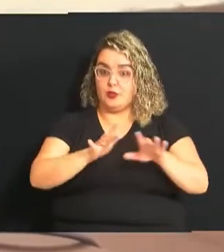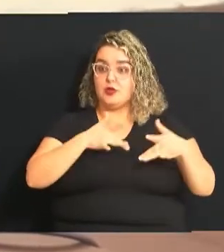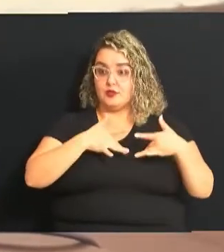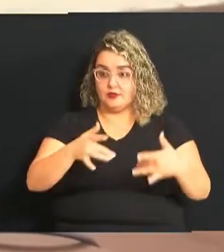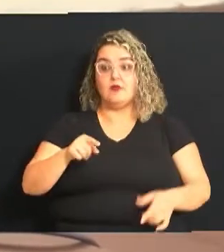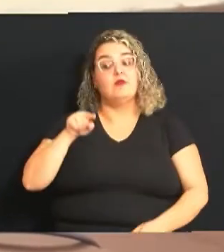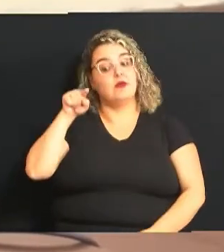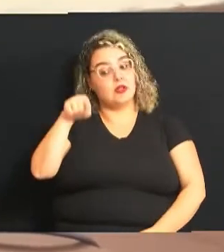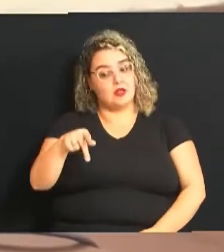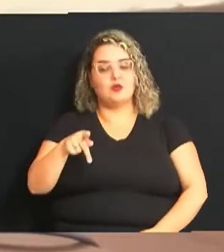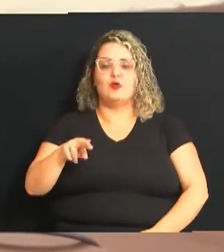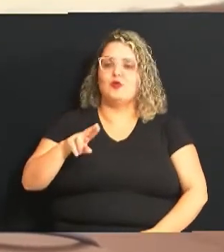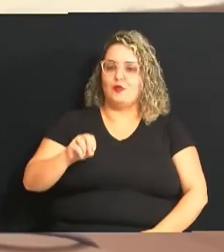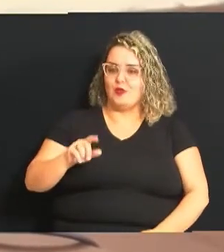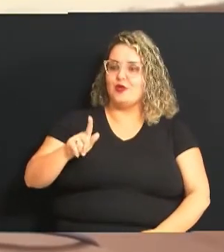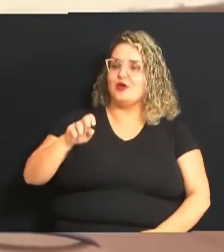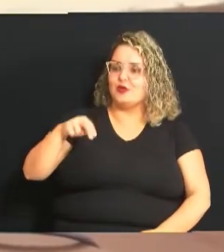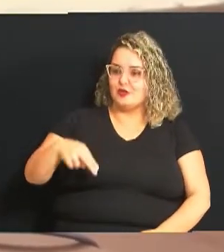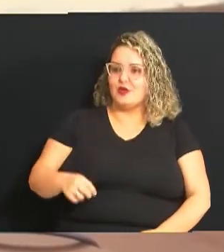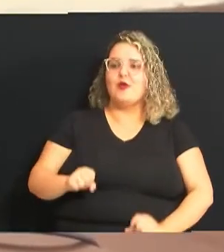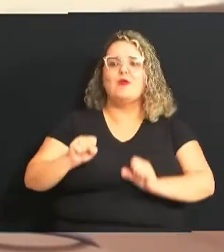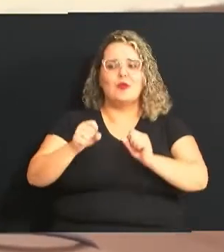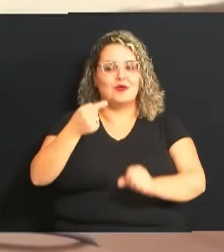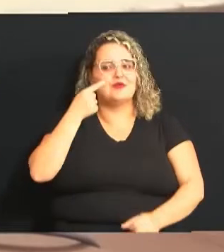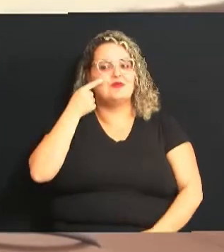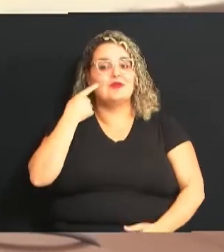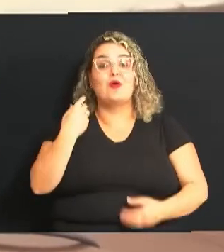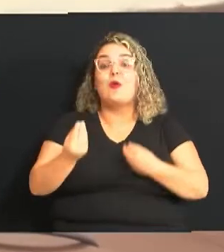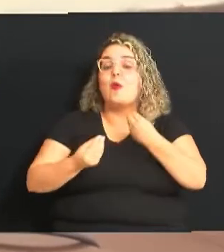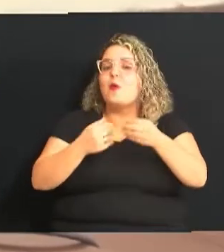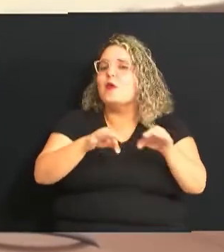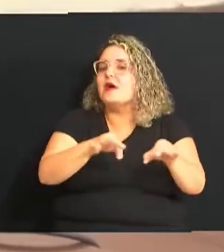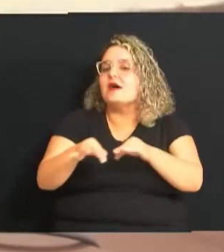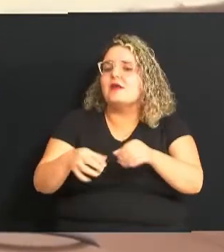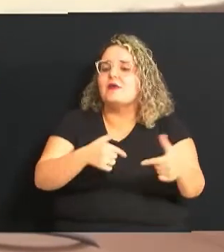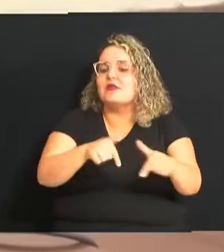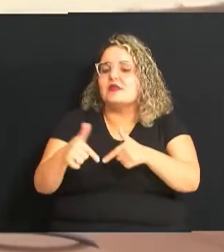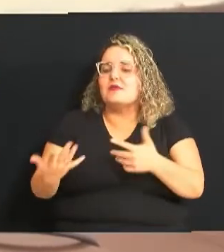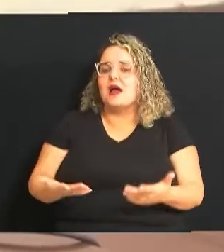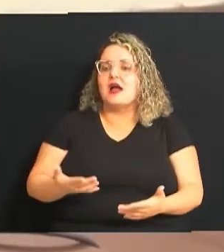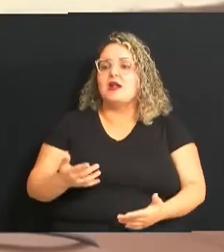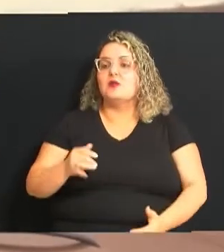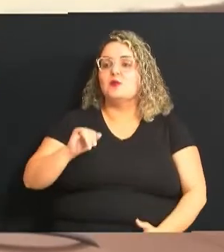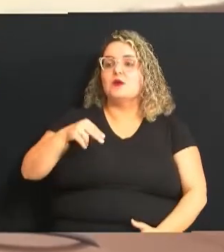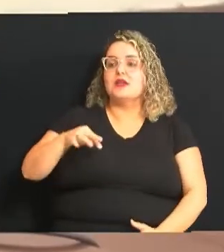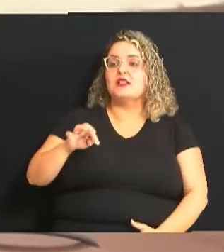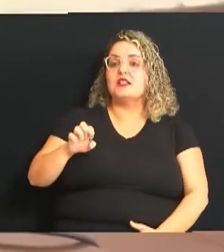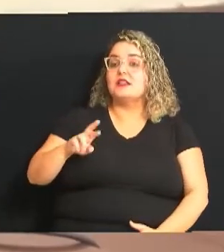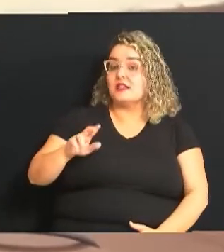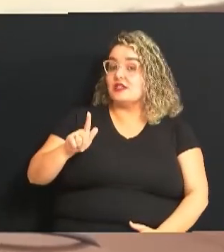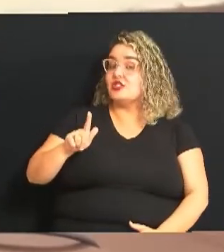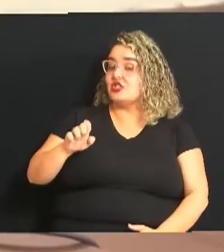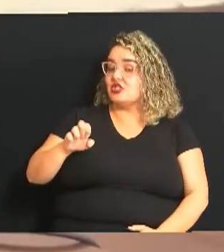o Progem, e você pode ver como é esse trabalho intergeracional que eles fazem lá na Vila Castelo Branco,